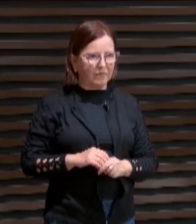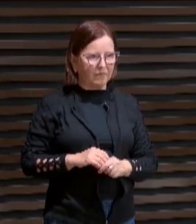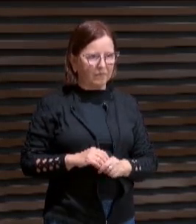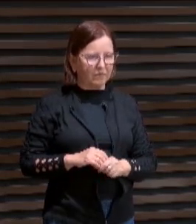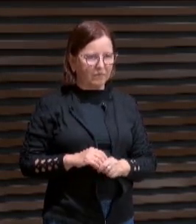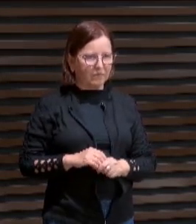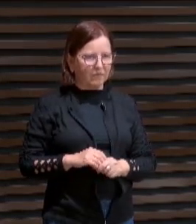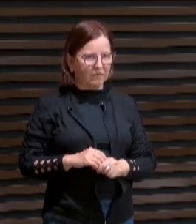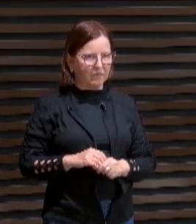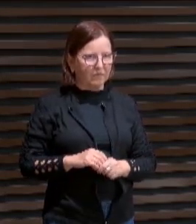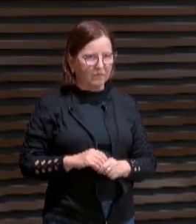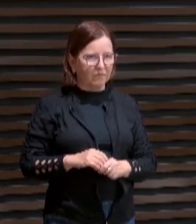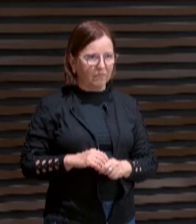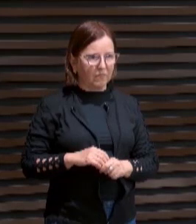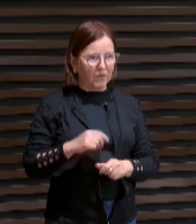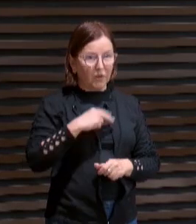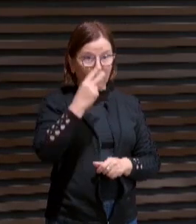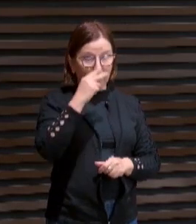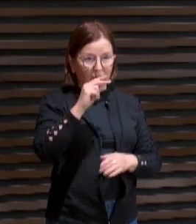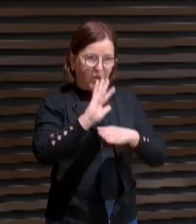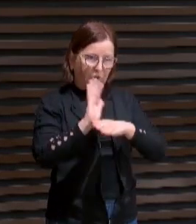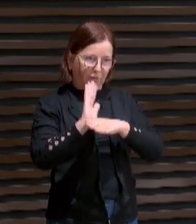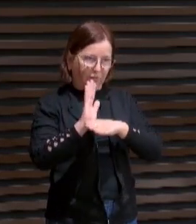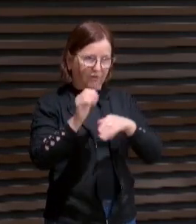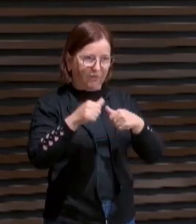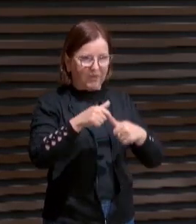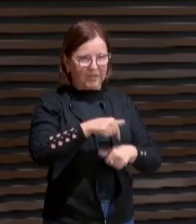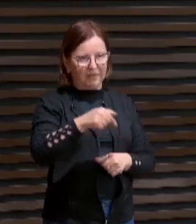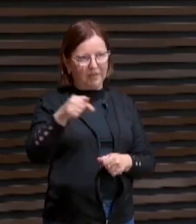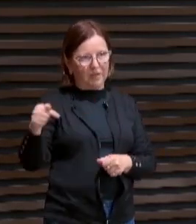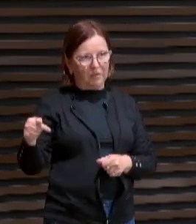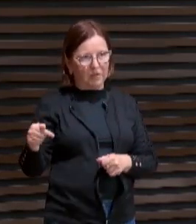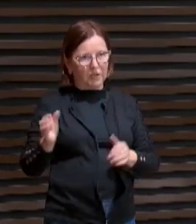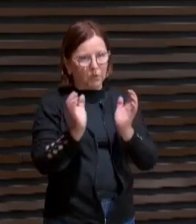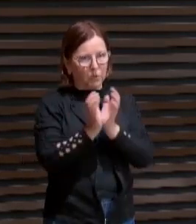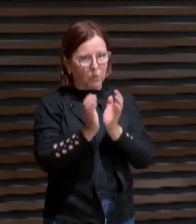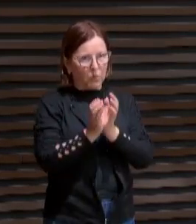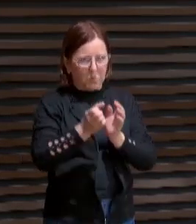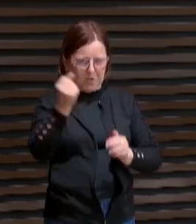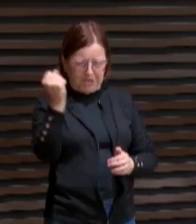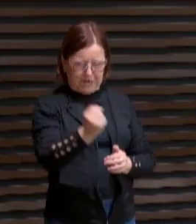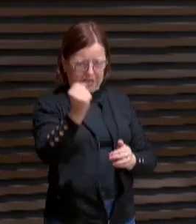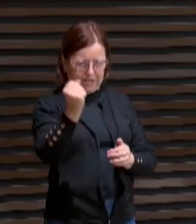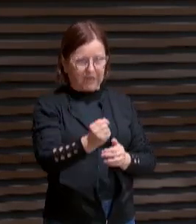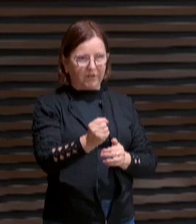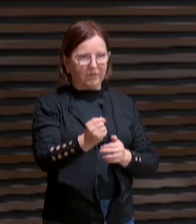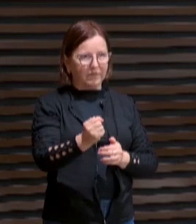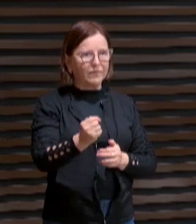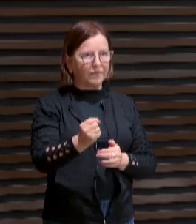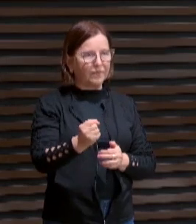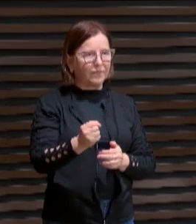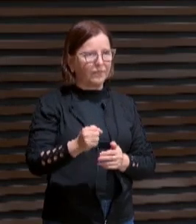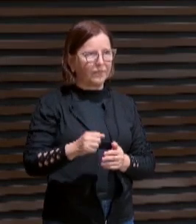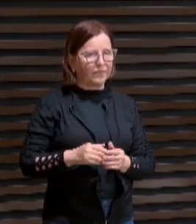Eu ouvi um vídeo essa semana de um grupo de assassinos.